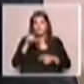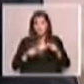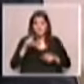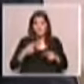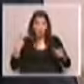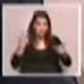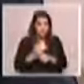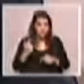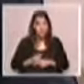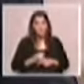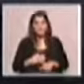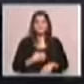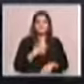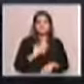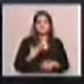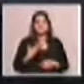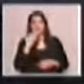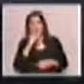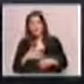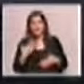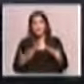não sente-se um bocadinho tentado, se calhar,